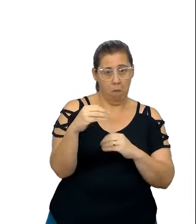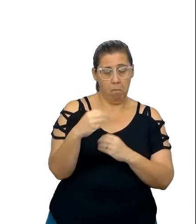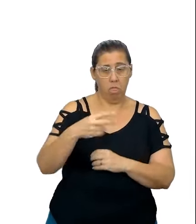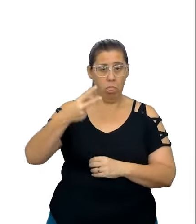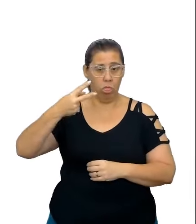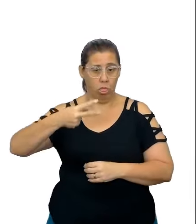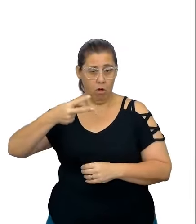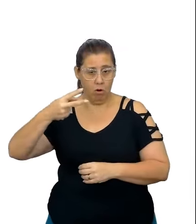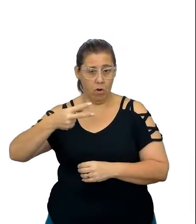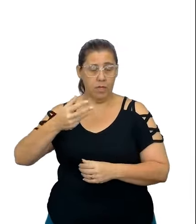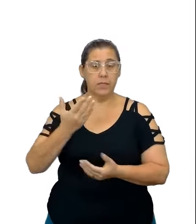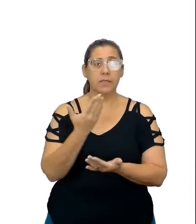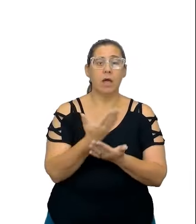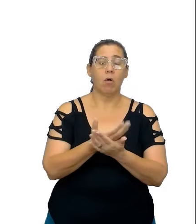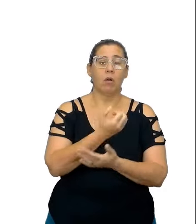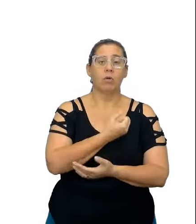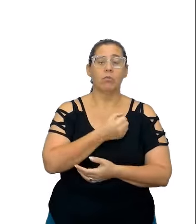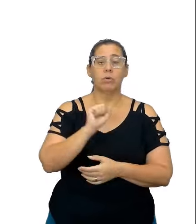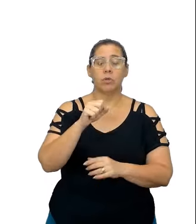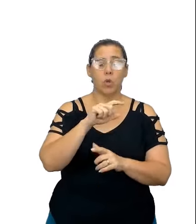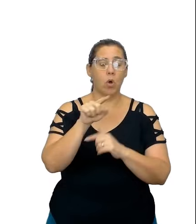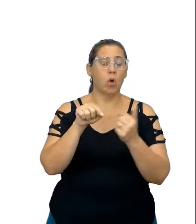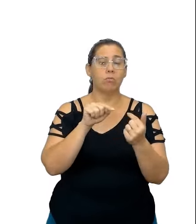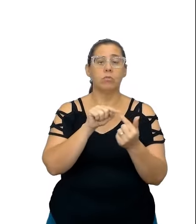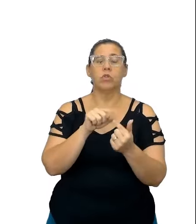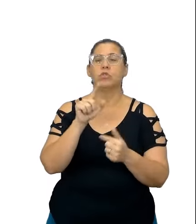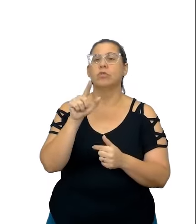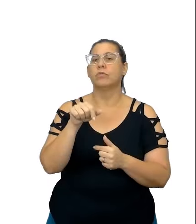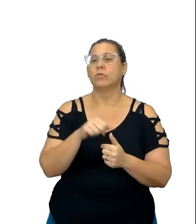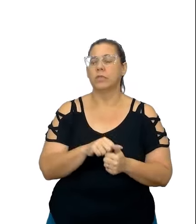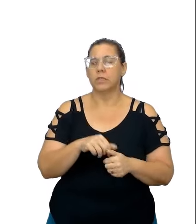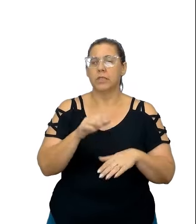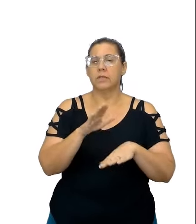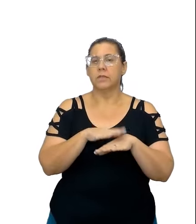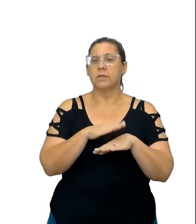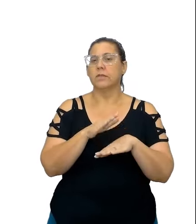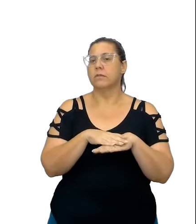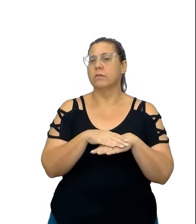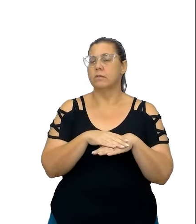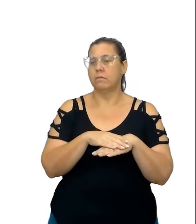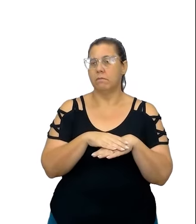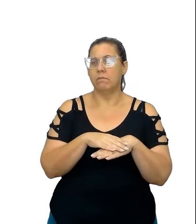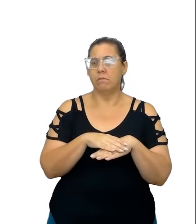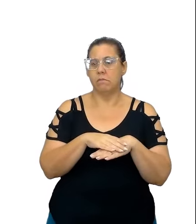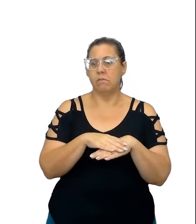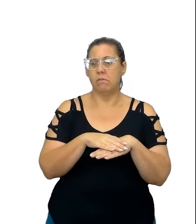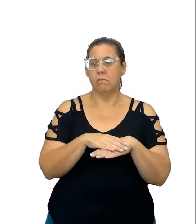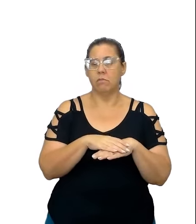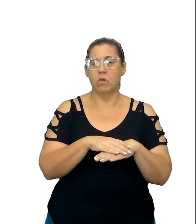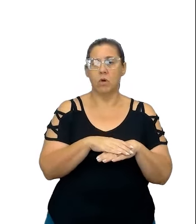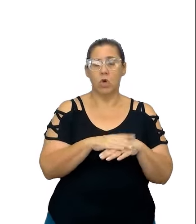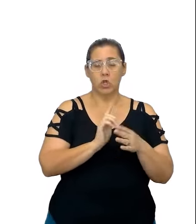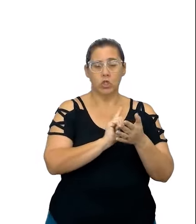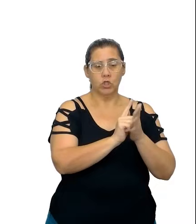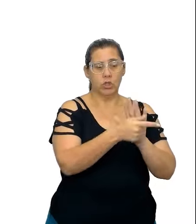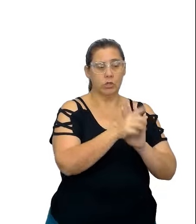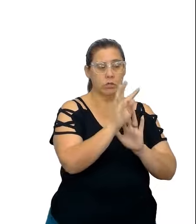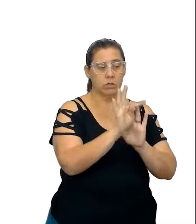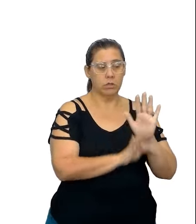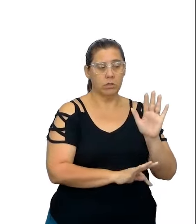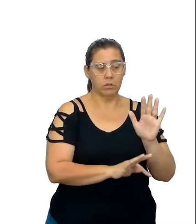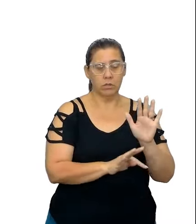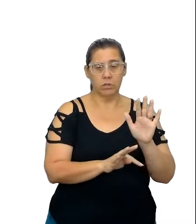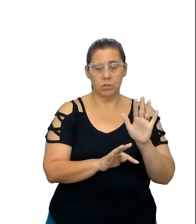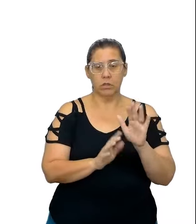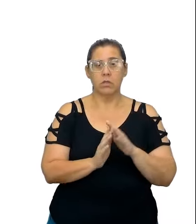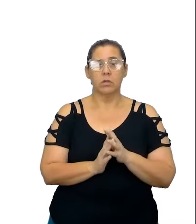meme 2 é a aula 8. O objetivo dessa aula é produzir o gênero textual meme por